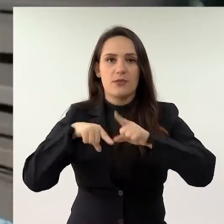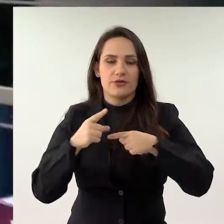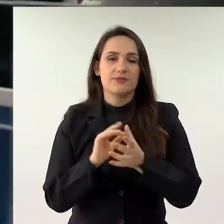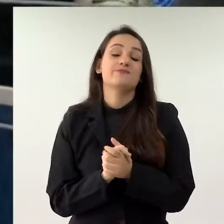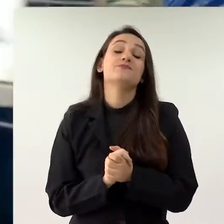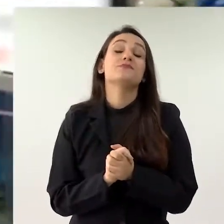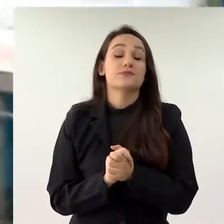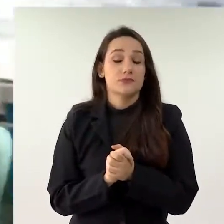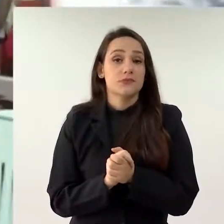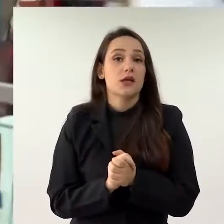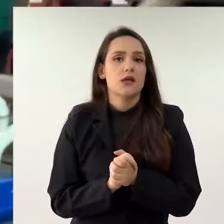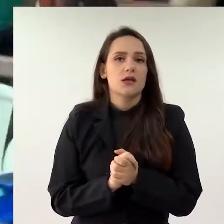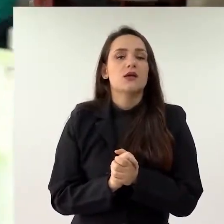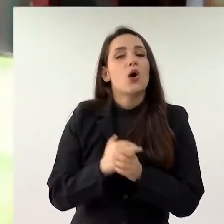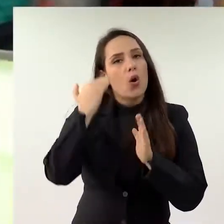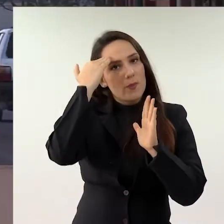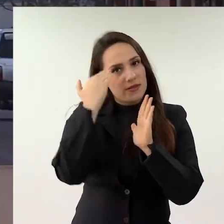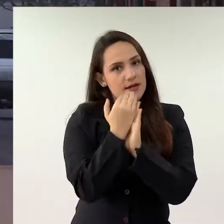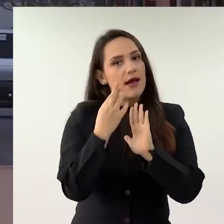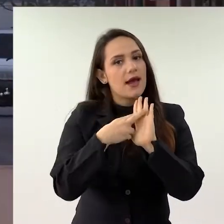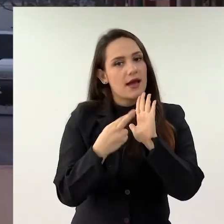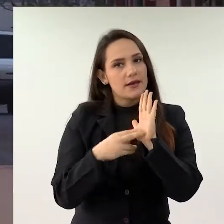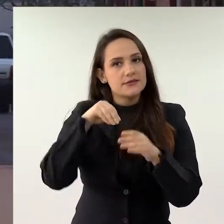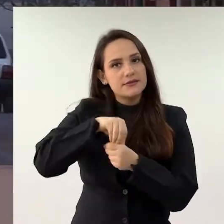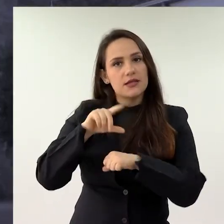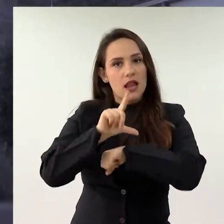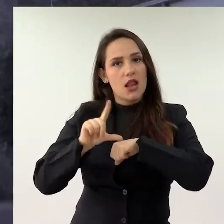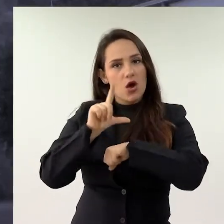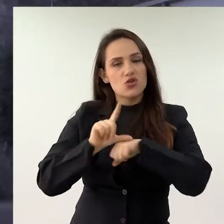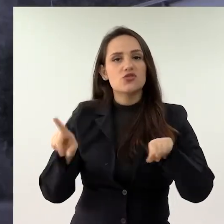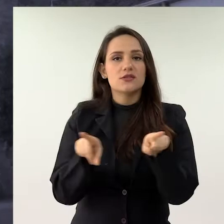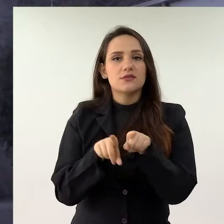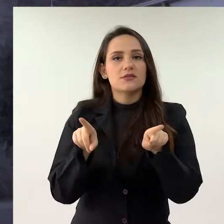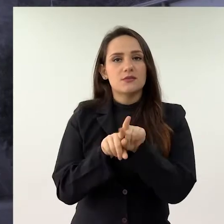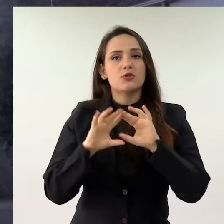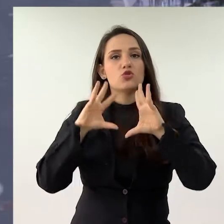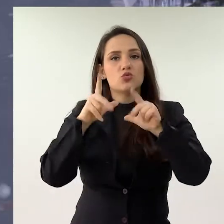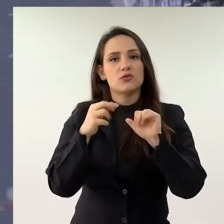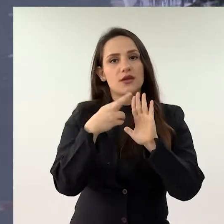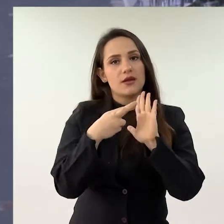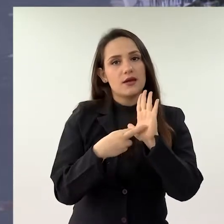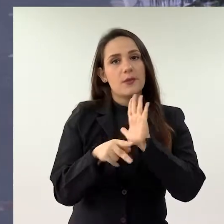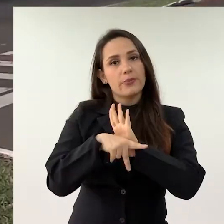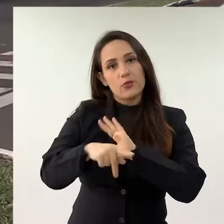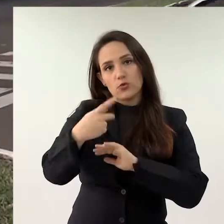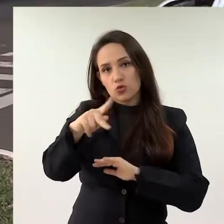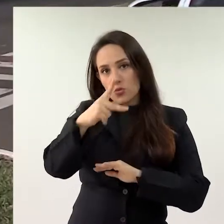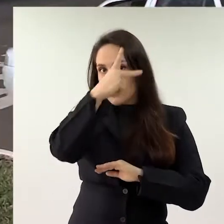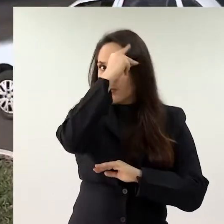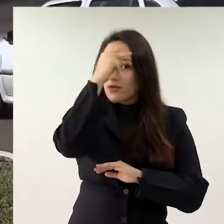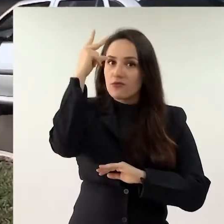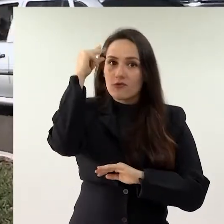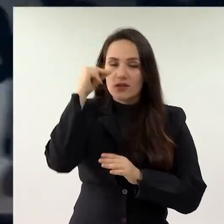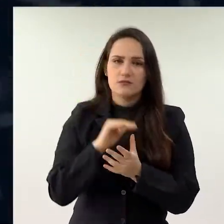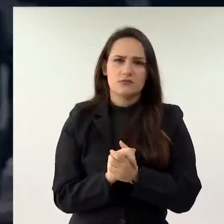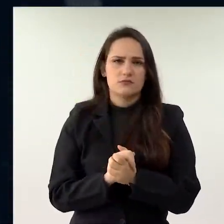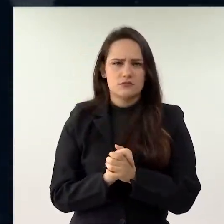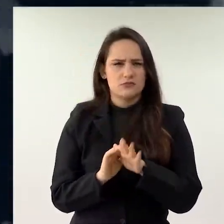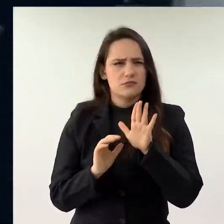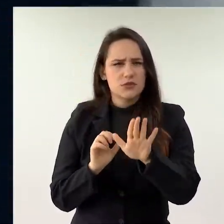normas de estabelecimentos comerciais e as normas definidas pela prefeitura da sua cidade.